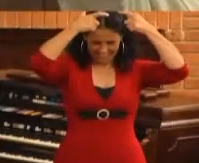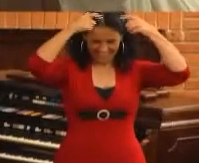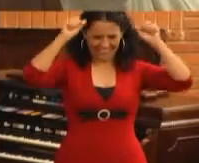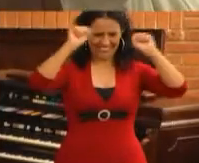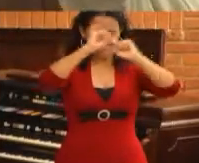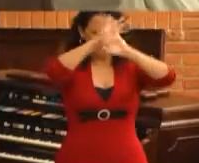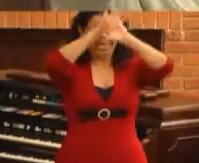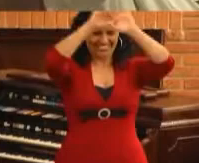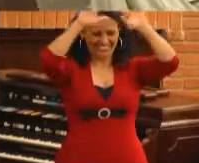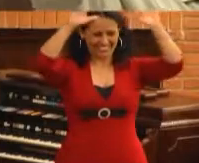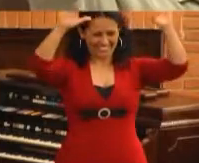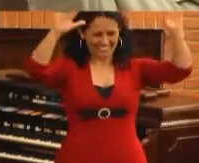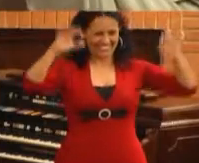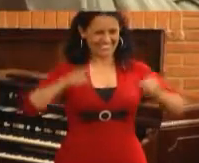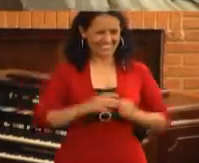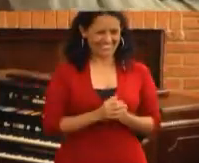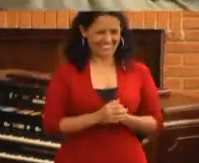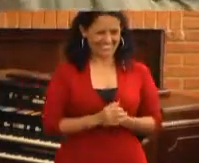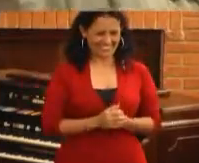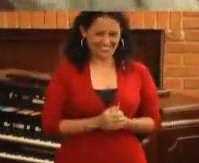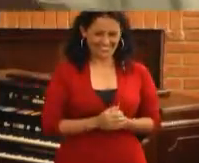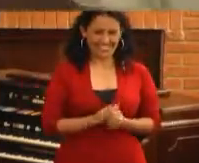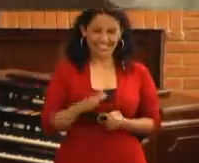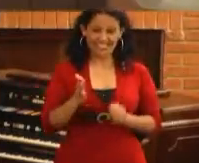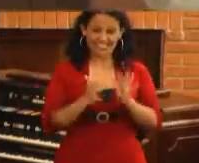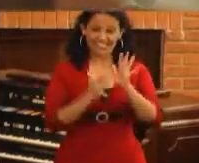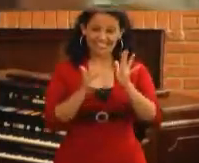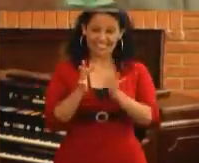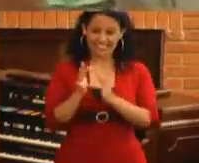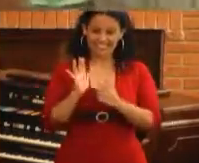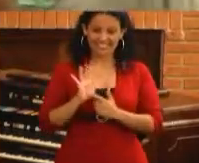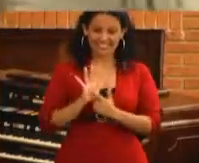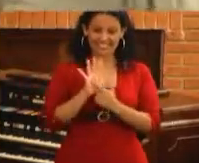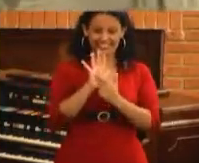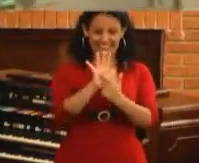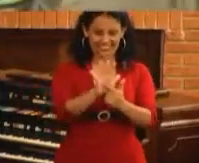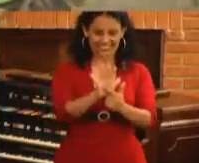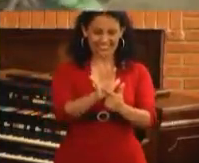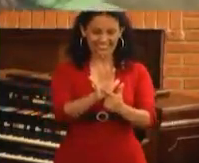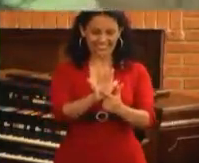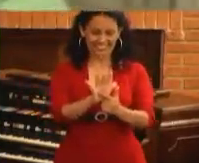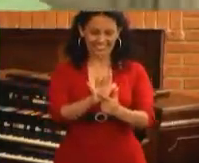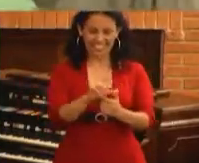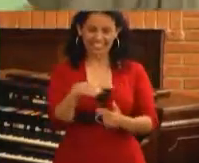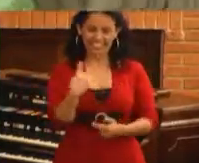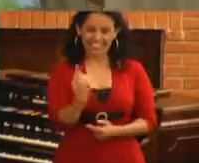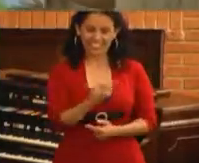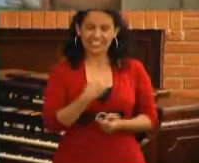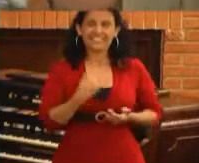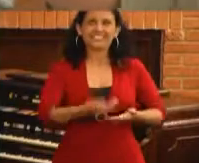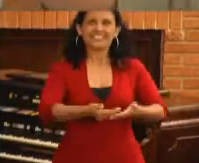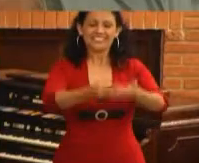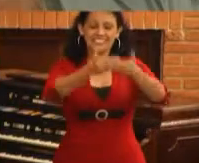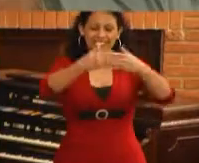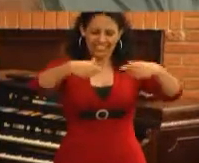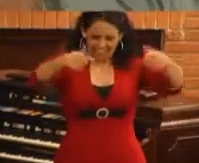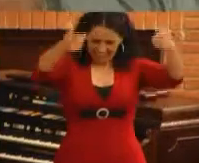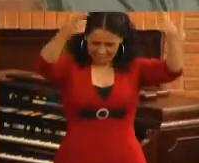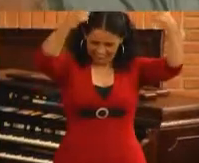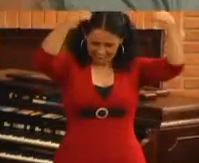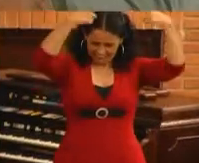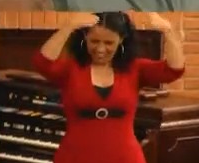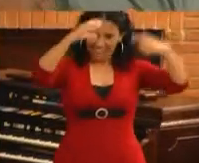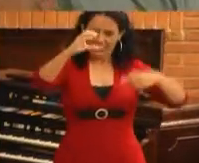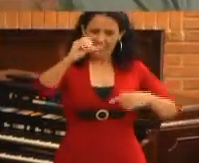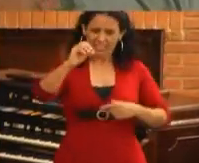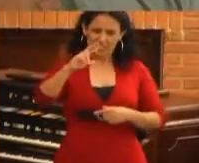sim. Logo que ele se manifestar, a imarcessível. Você sabe o que